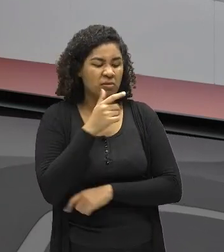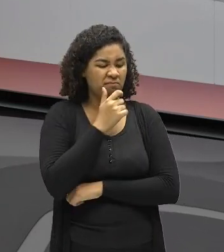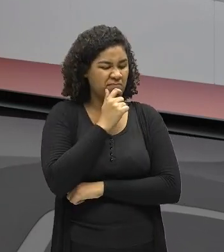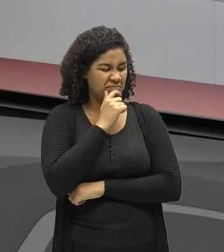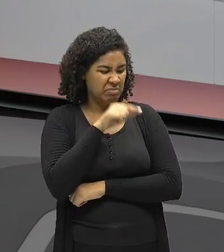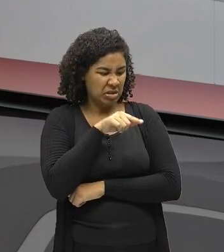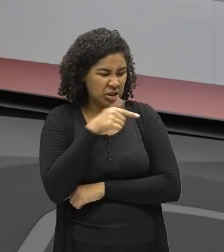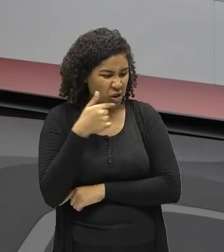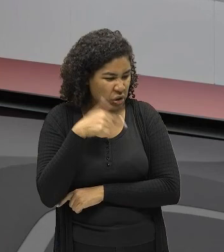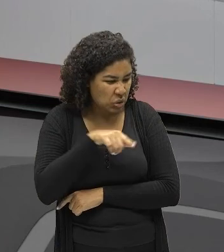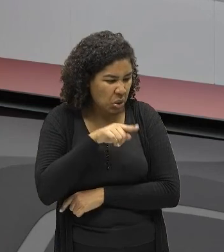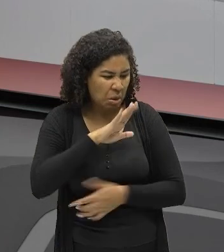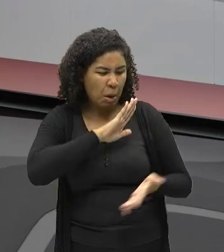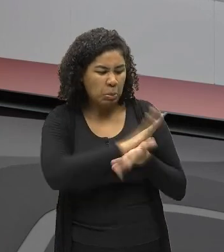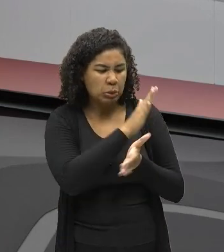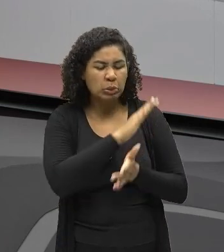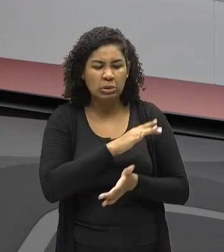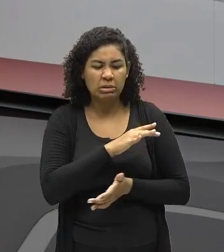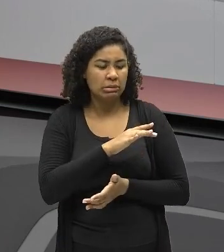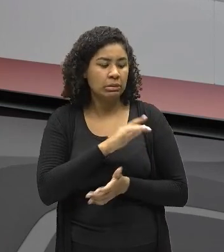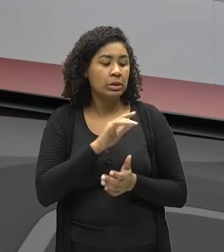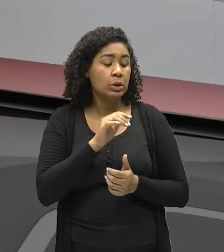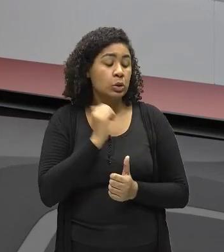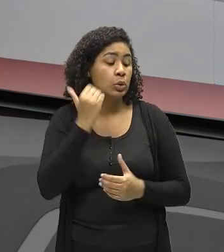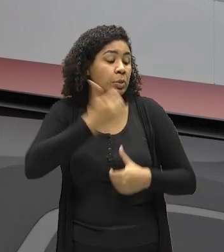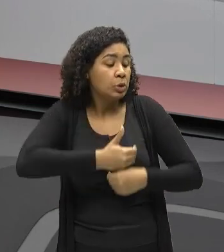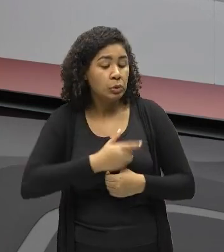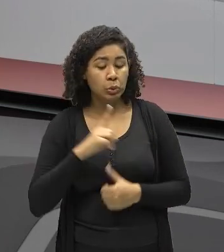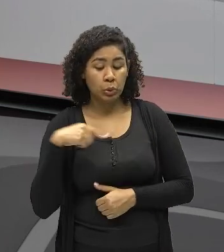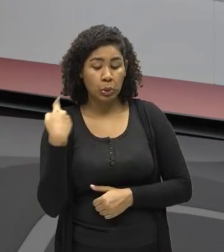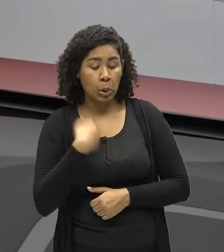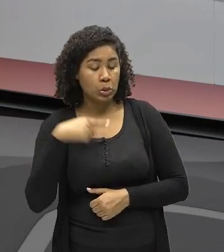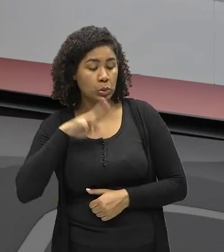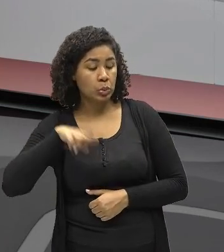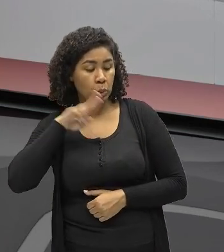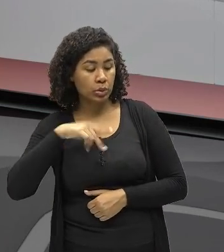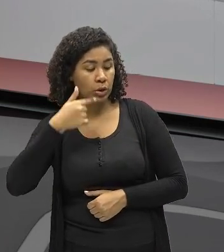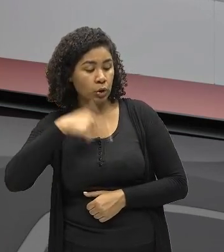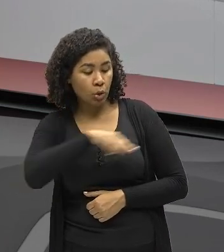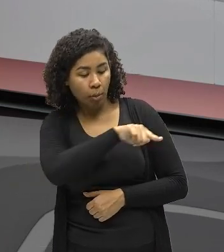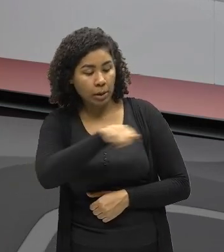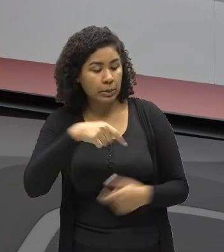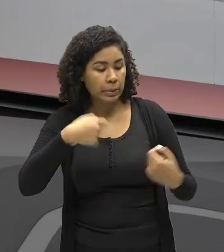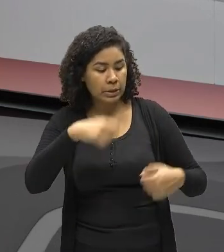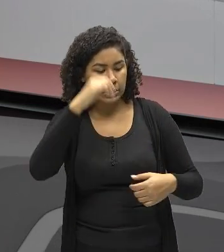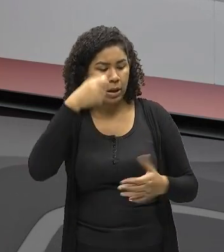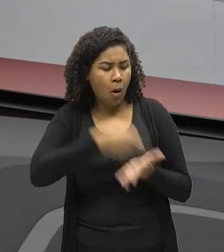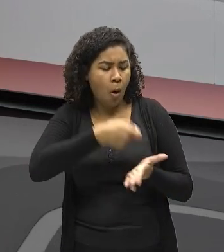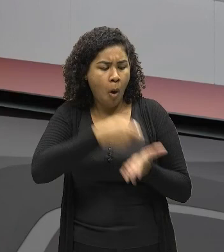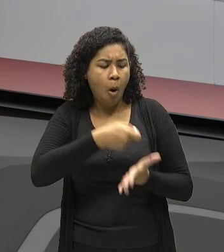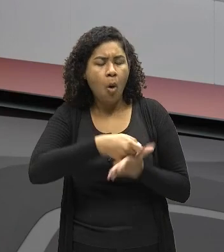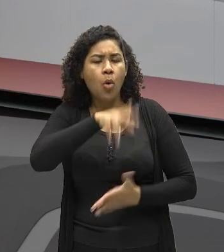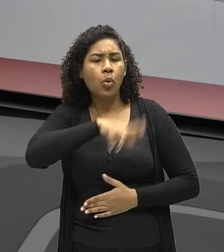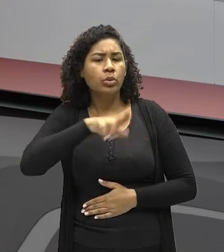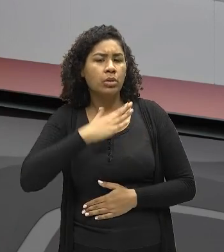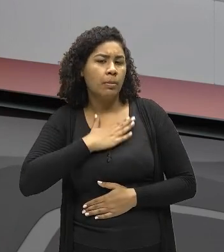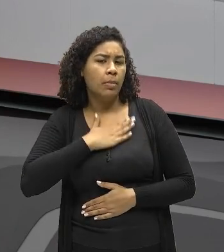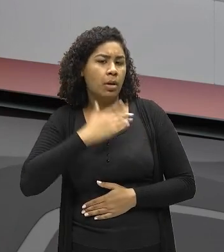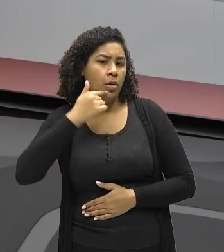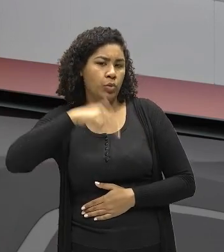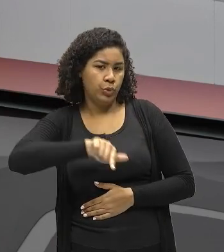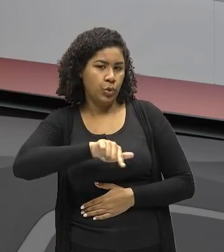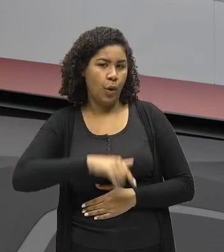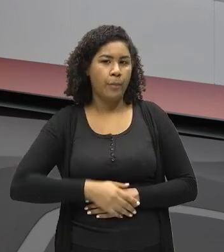língua deles, impõe a nossa, e aí tudo vira novo. Porque eles vão ter que aprender. Um outro exemplo que eu citei,